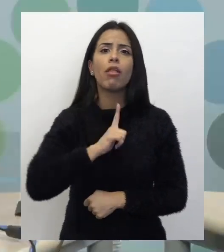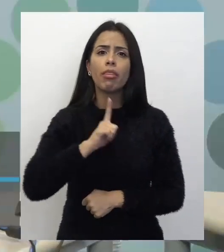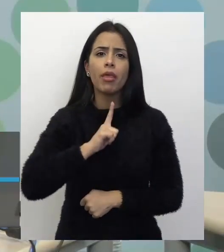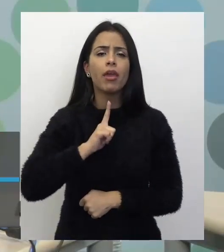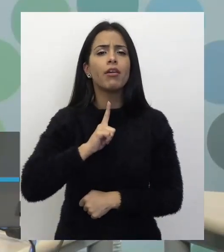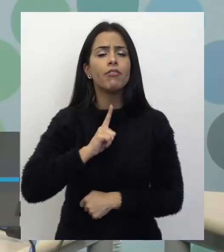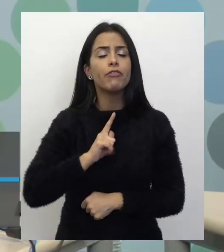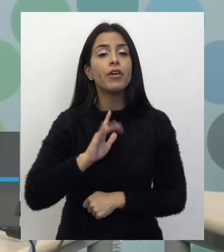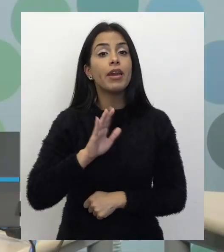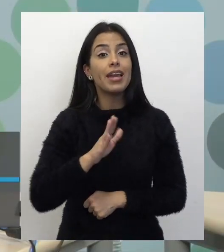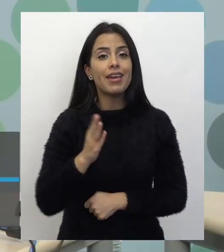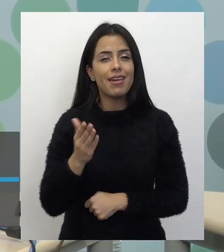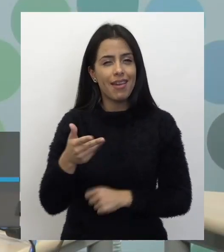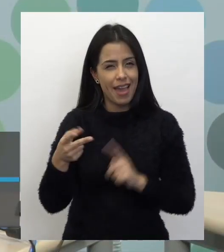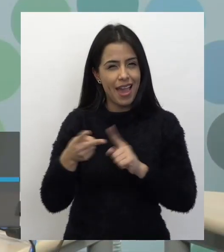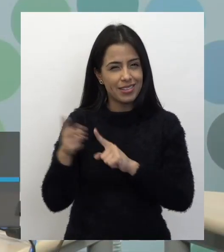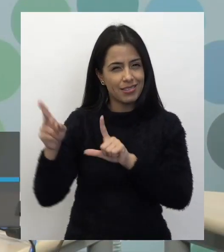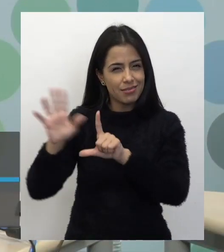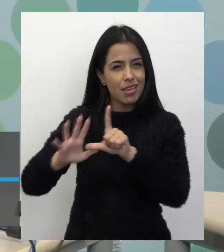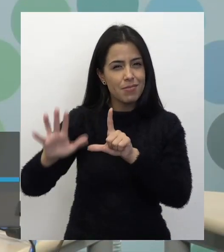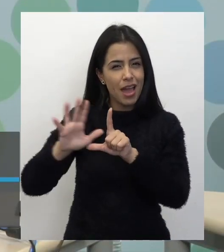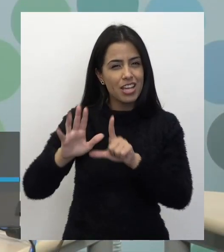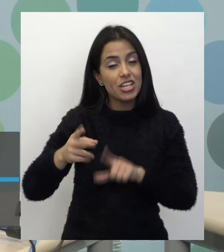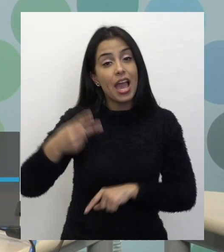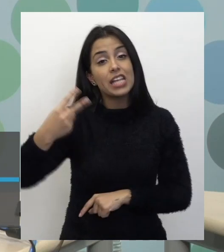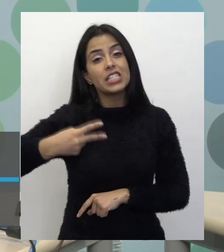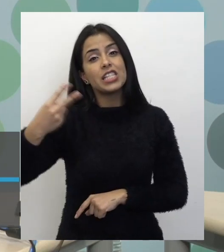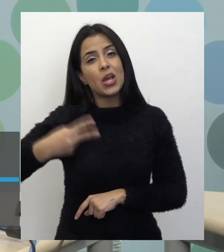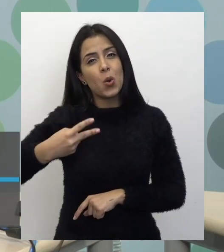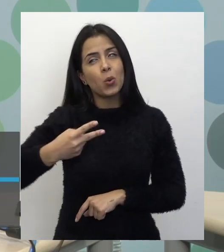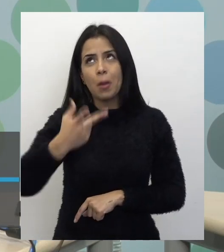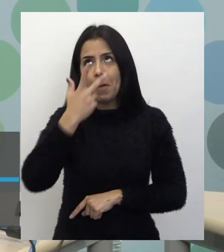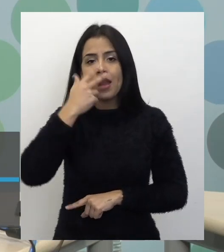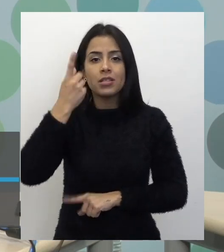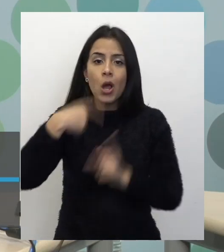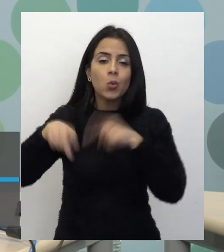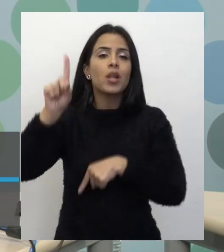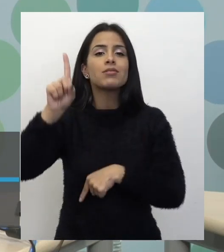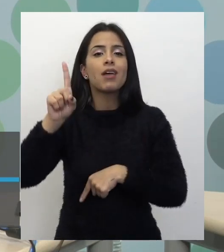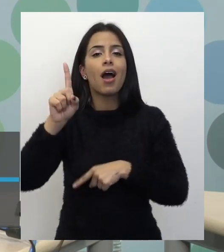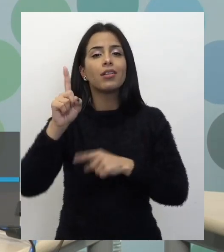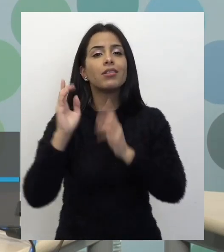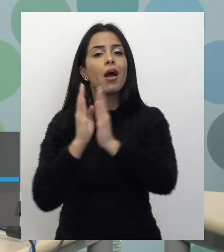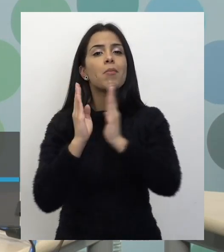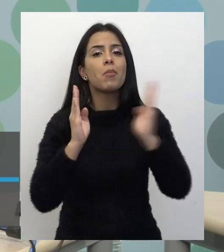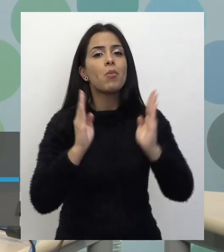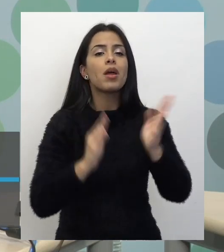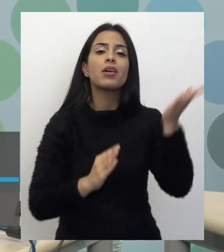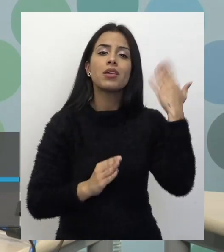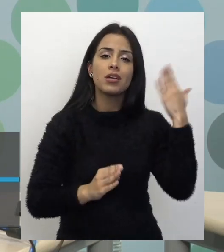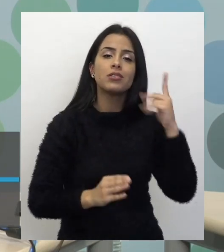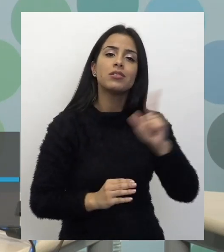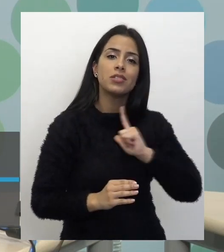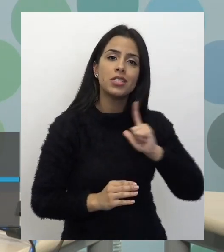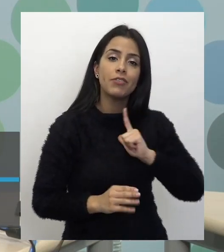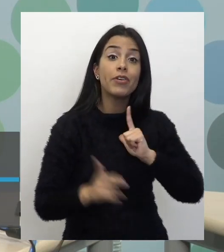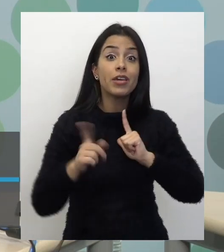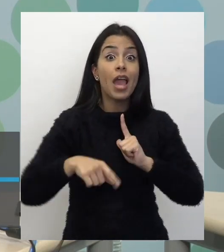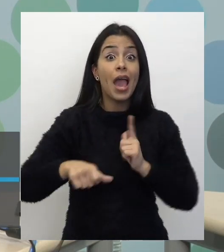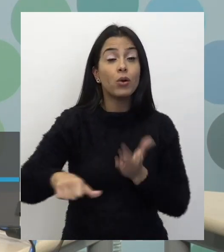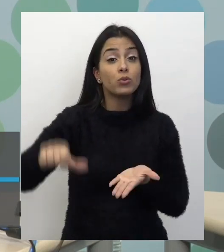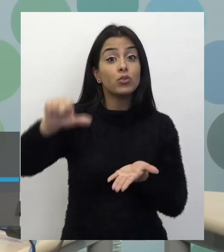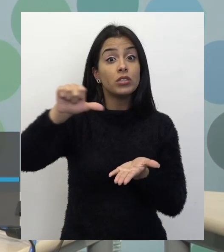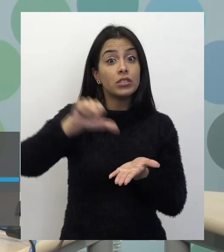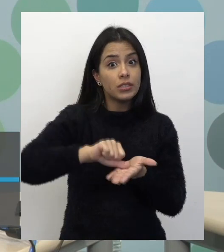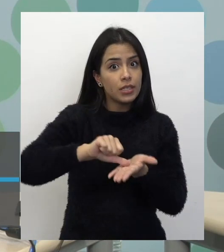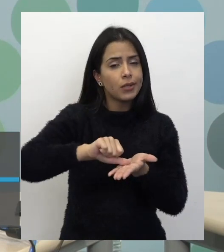seria uma segunda versão, uma versão atualizada desta biblioteca aí, que, na verdade, é um grande centro cultural,